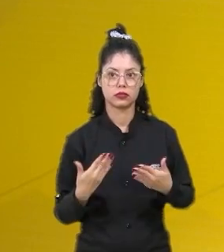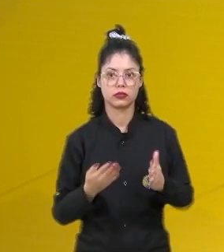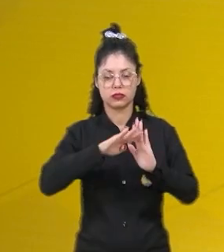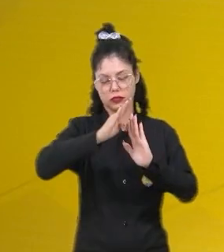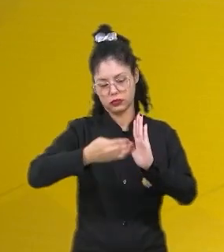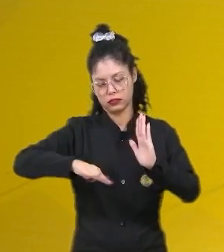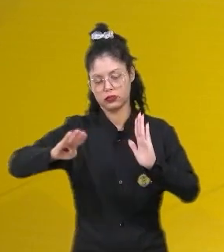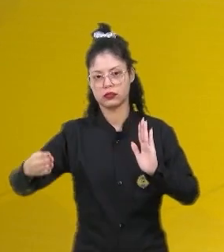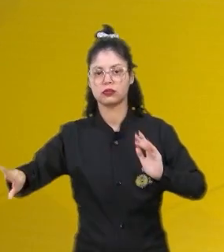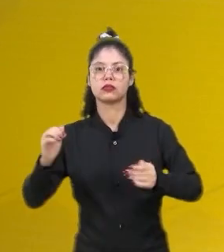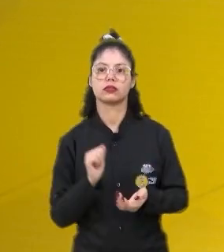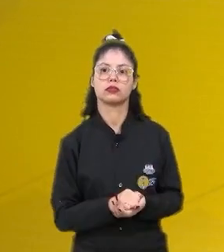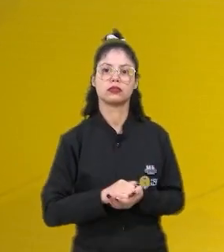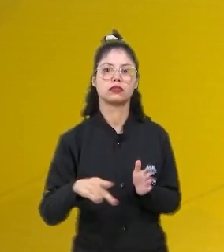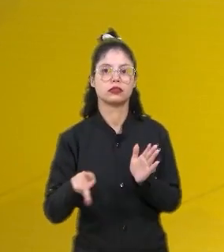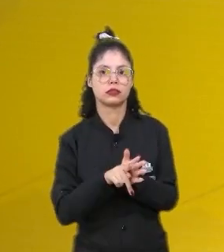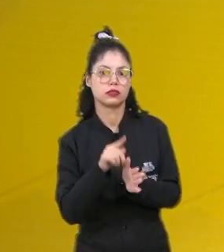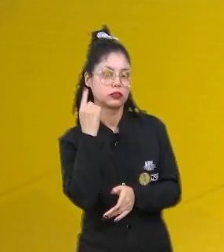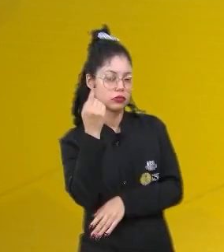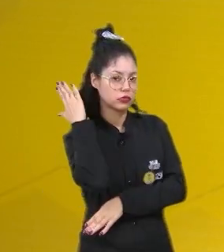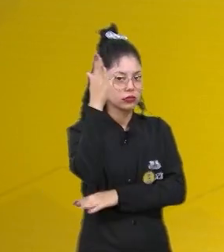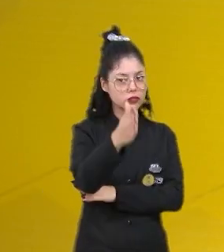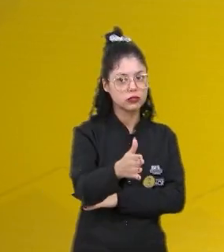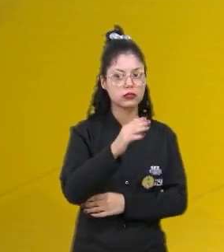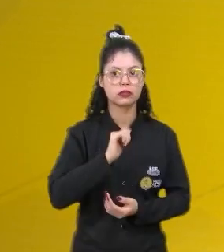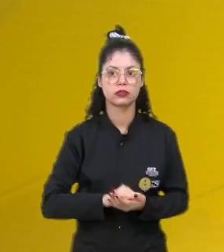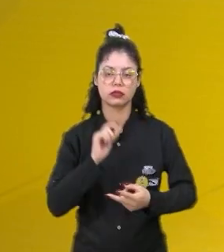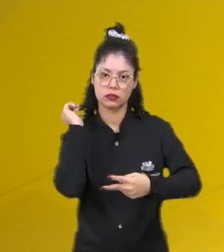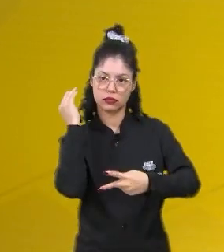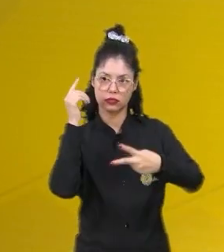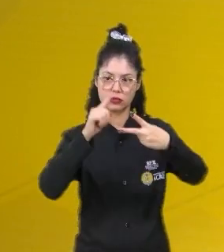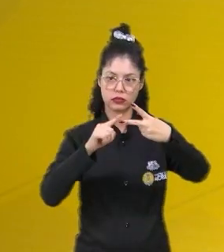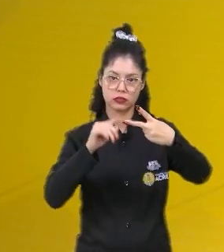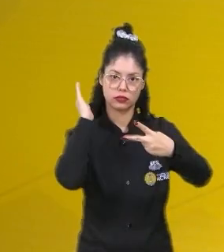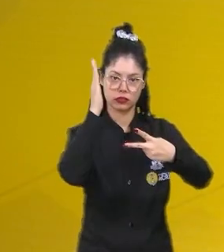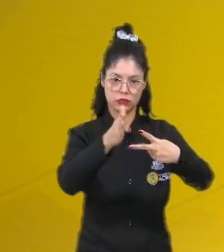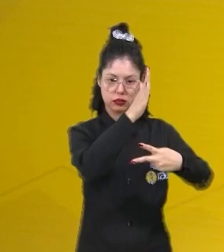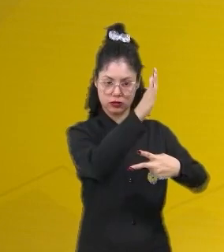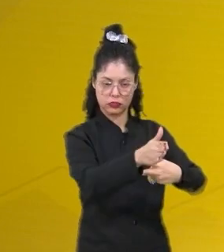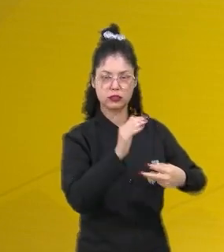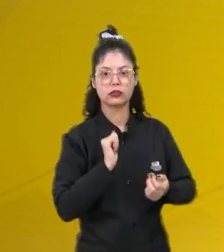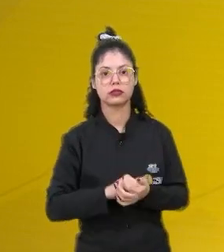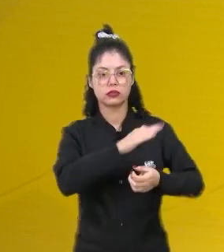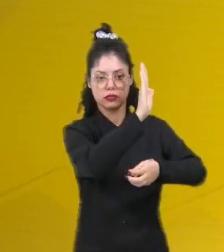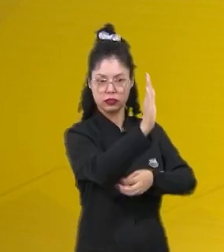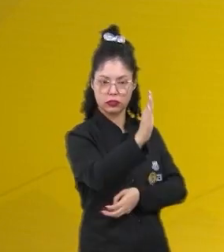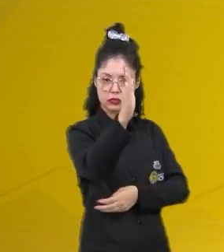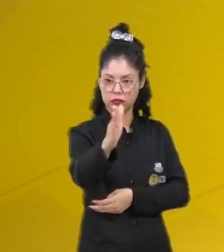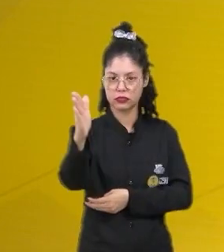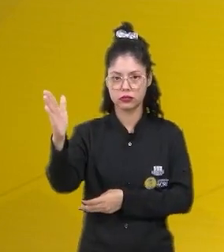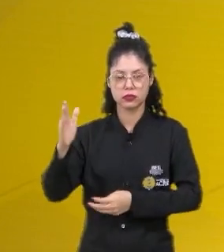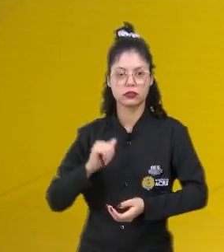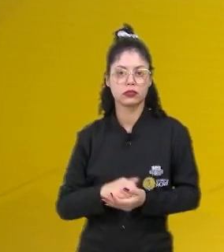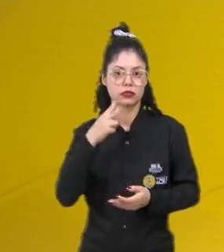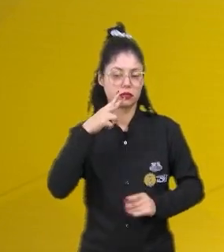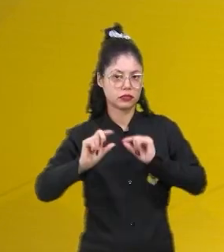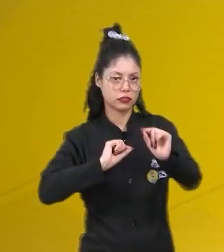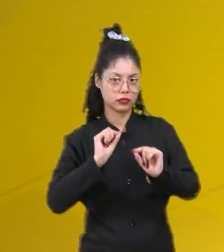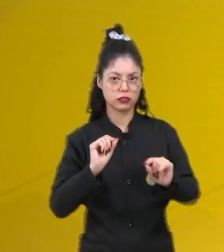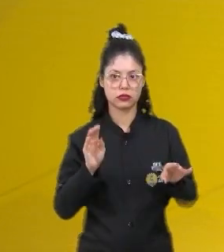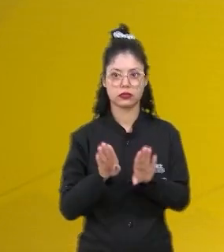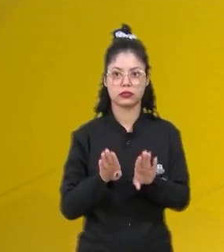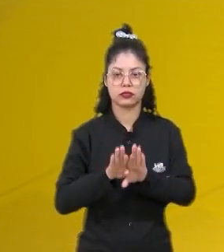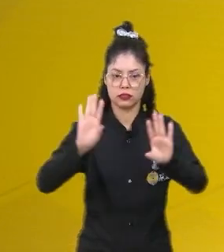onda, que ela pode se propagar em uma direção, duas direções e três direções. E também vimos as questões